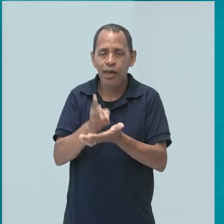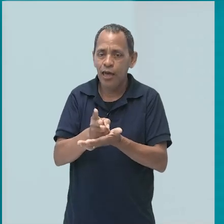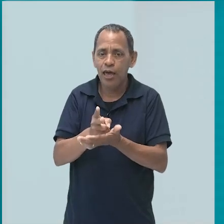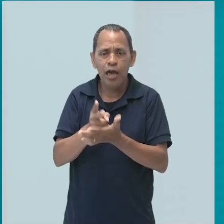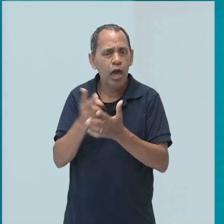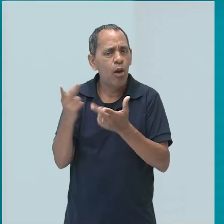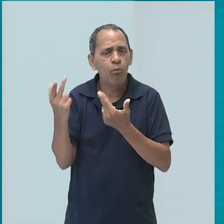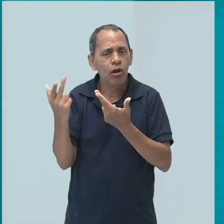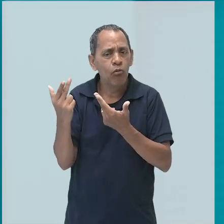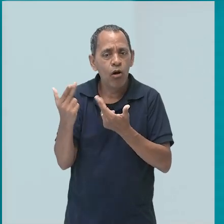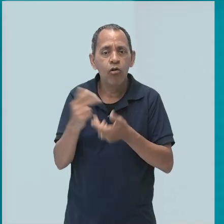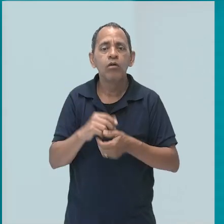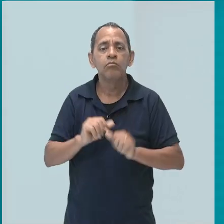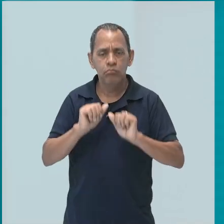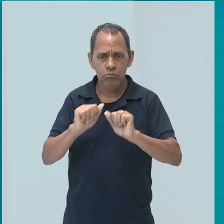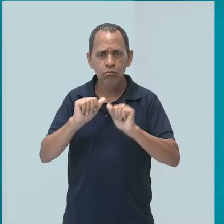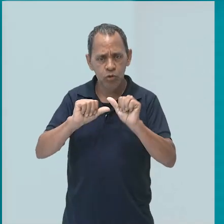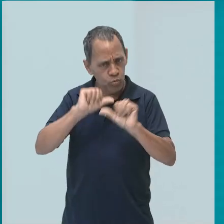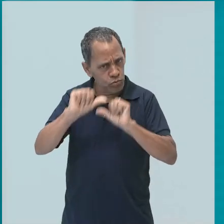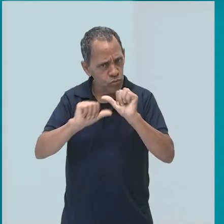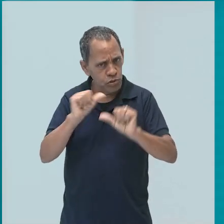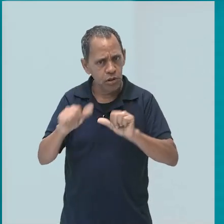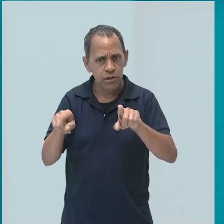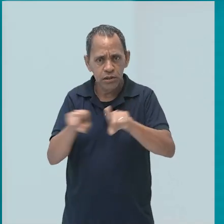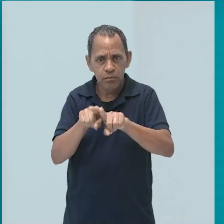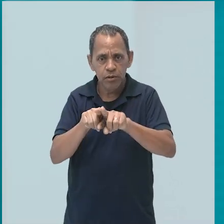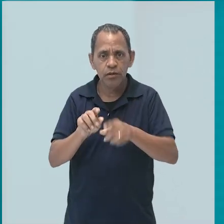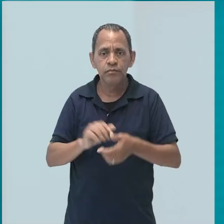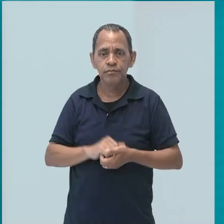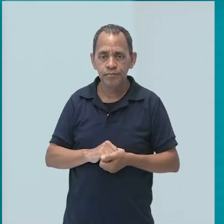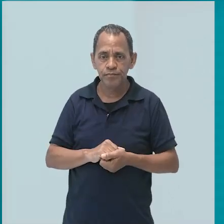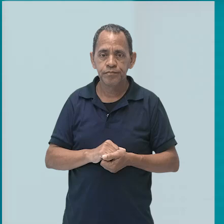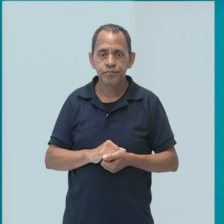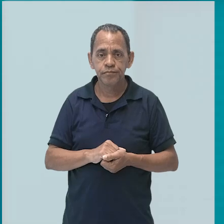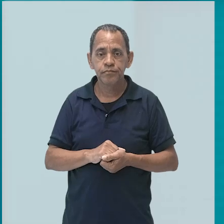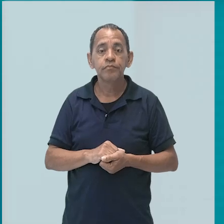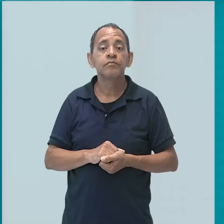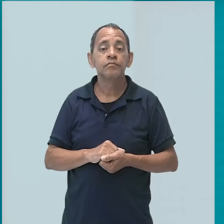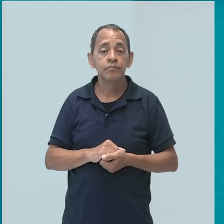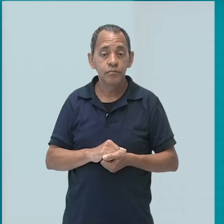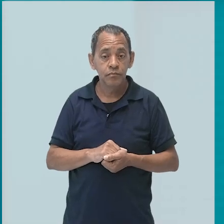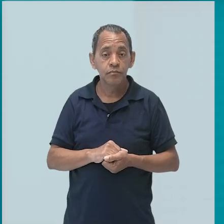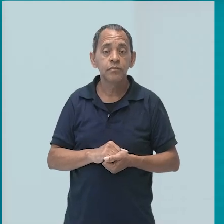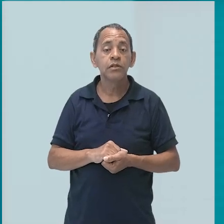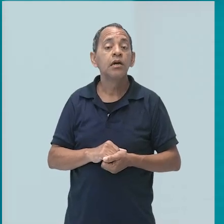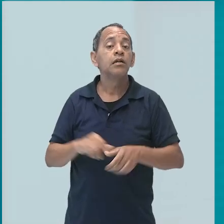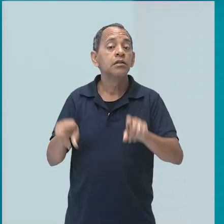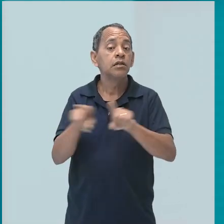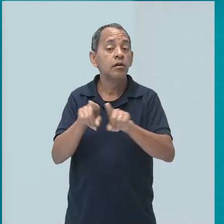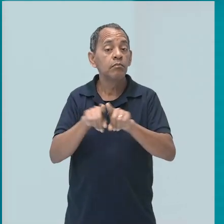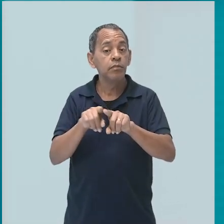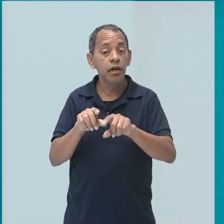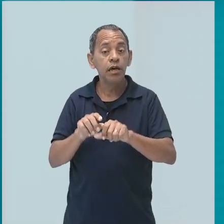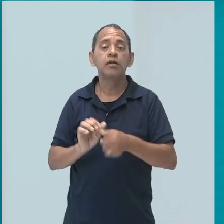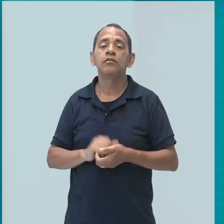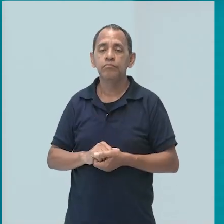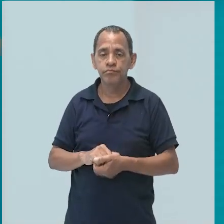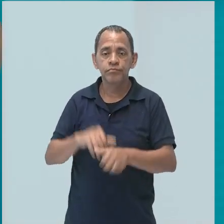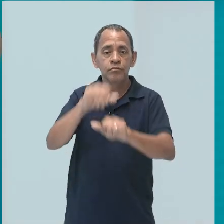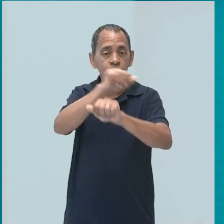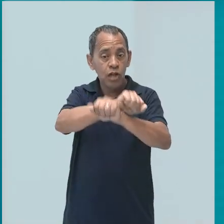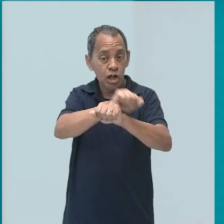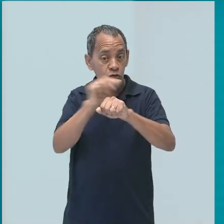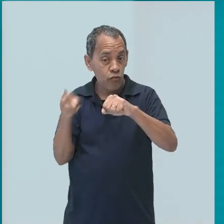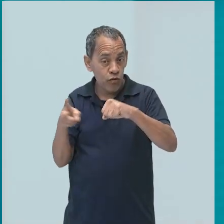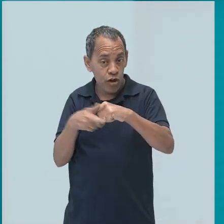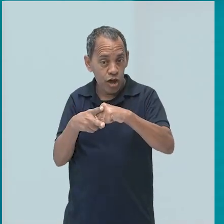aparecer. Pode mudar também. A mesma situação pode ocorrer com os advérbios. É sempre importante você